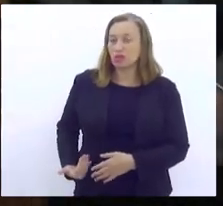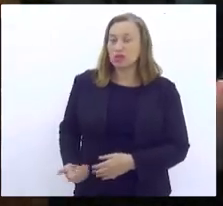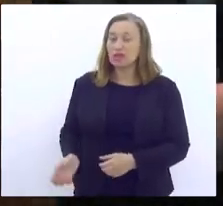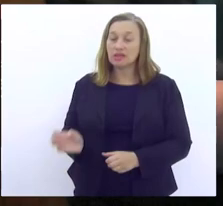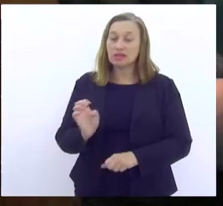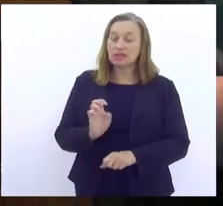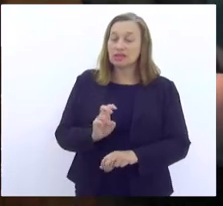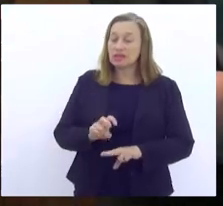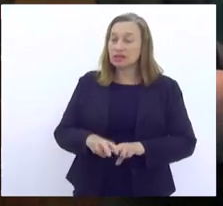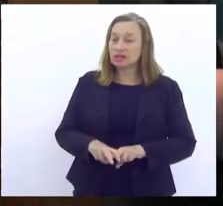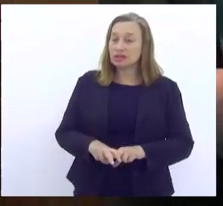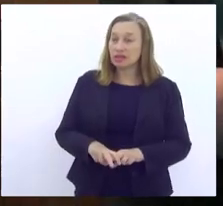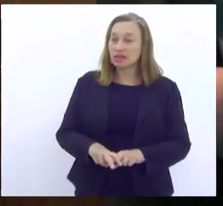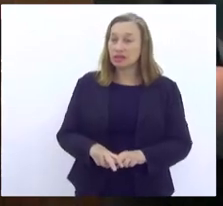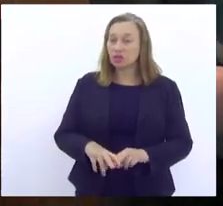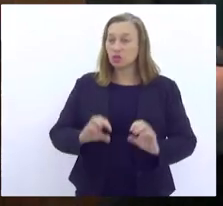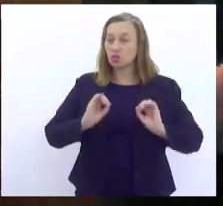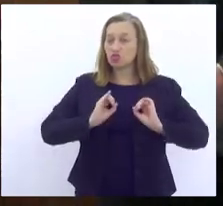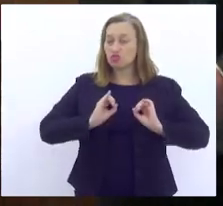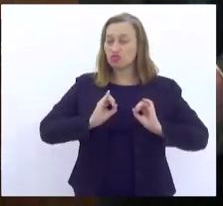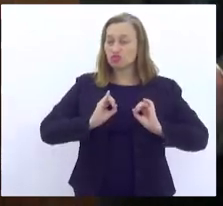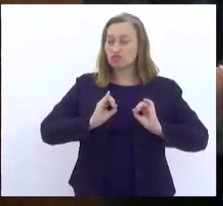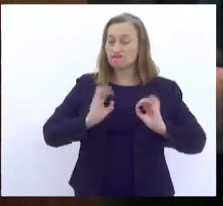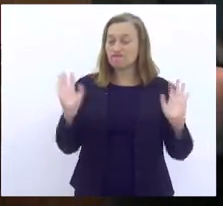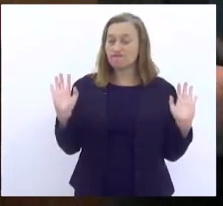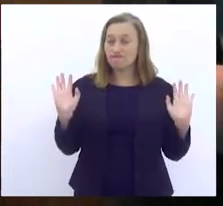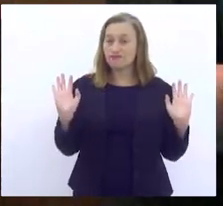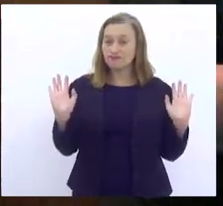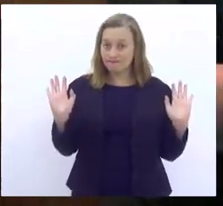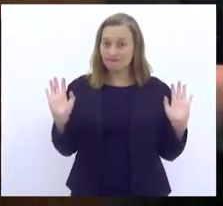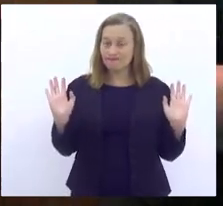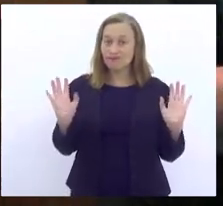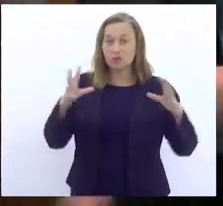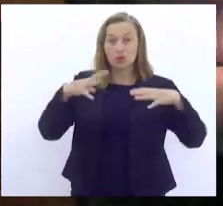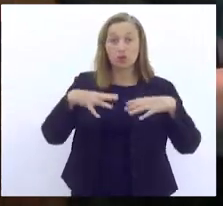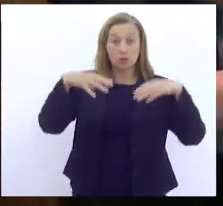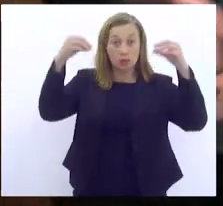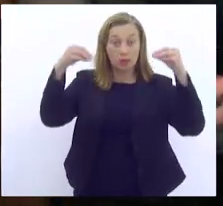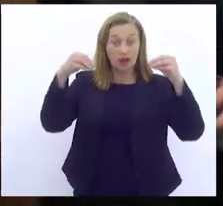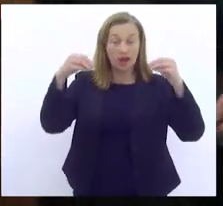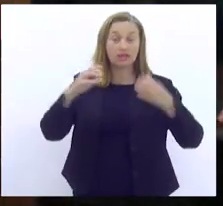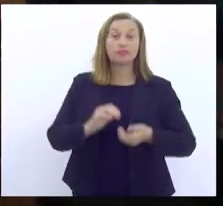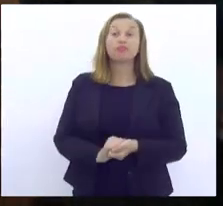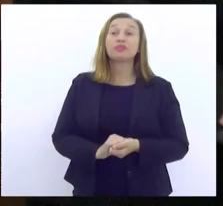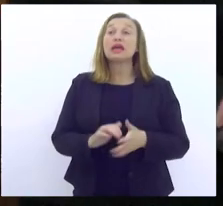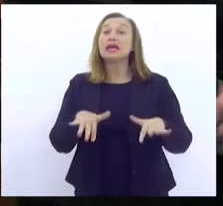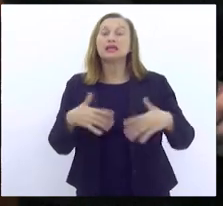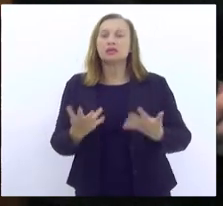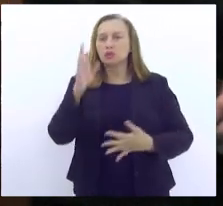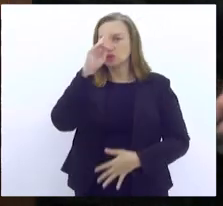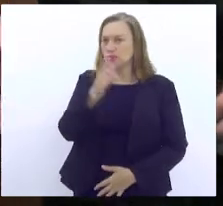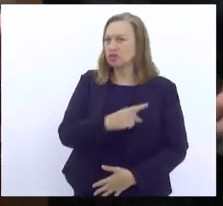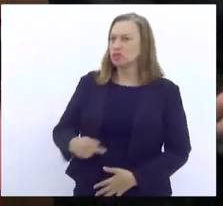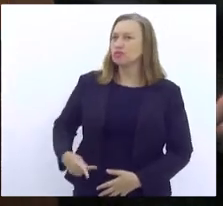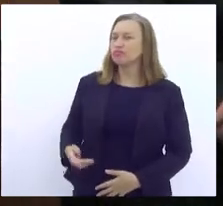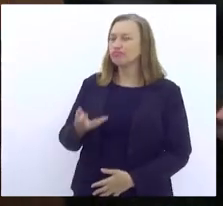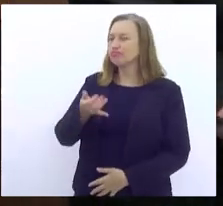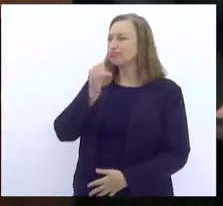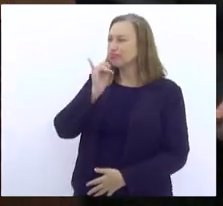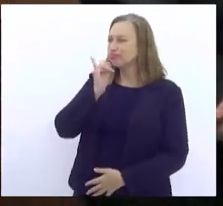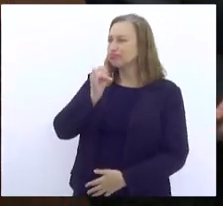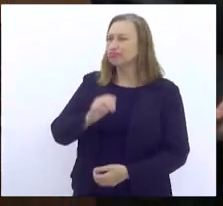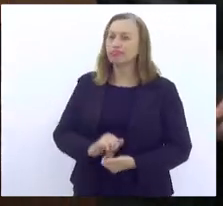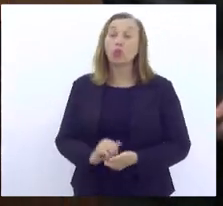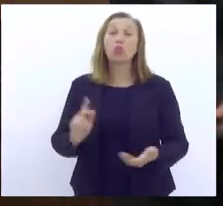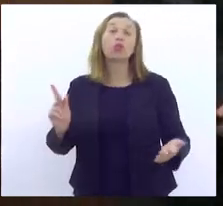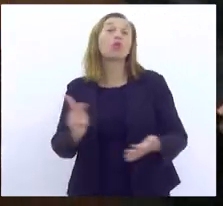Amorim, ao lado do governador no Palácio. E aí, presidente, eu queria aqui relatar o